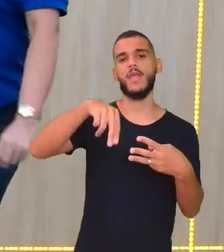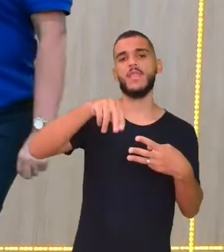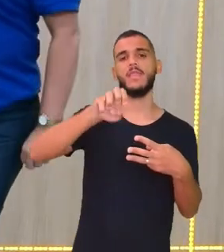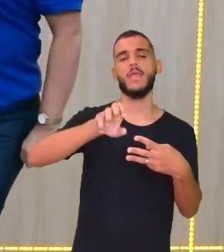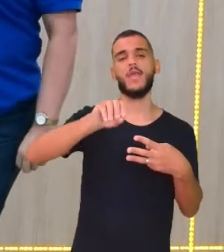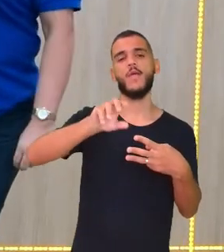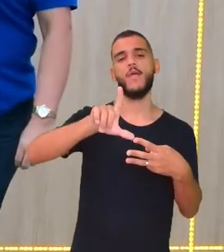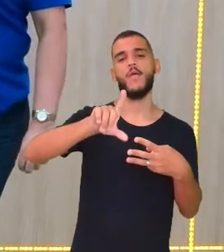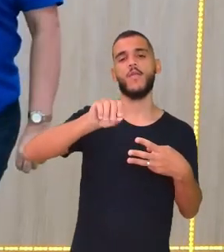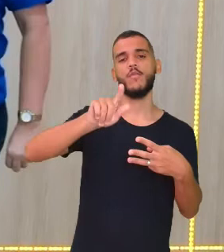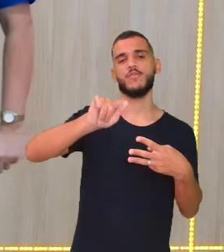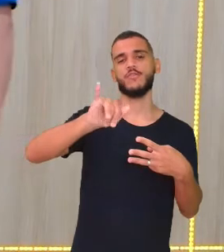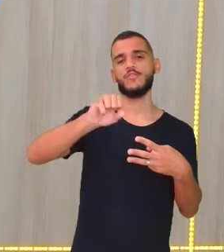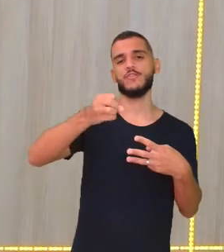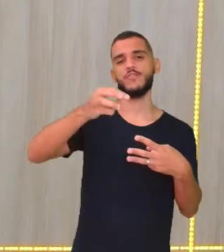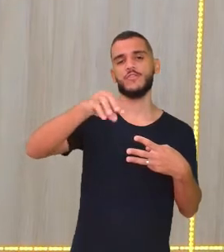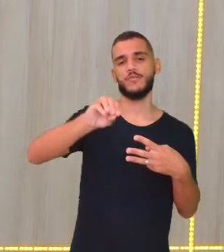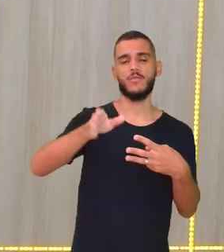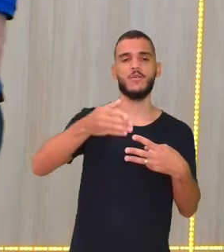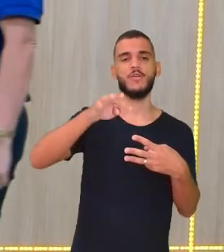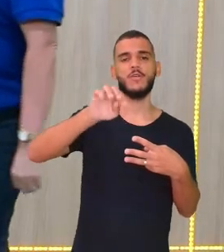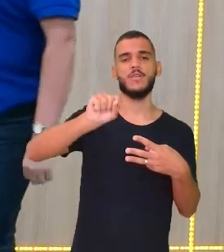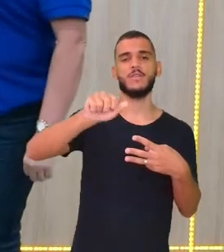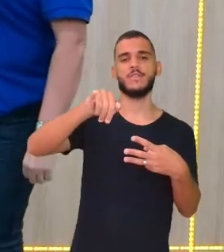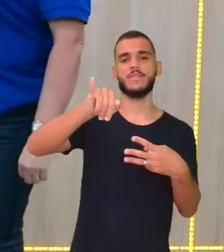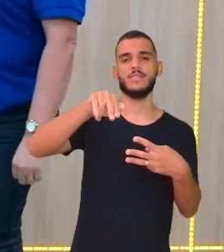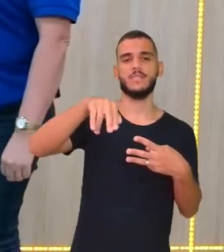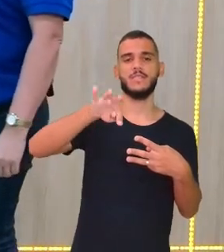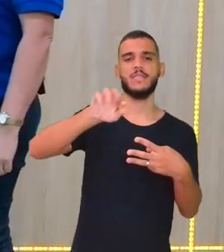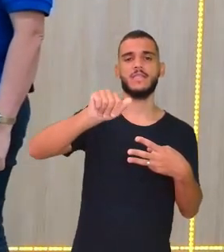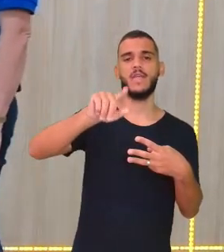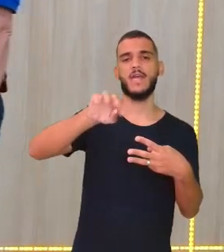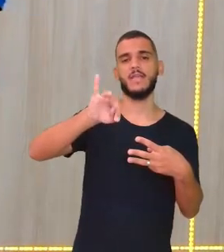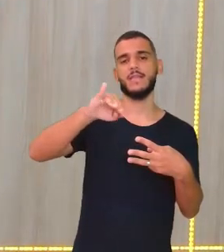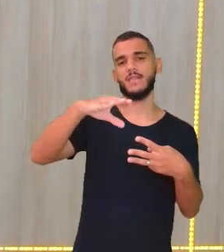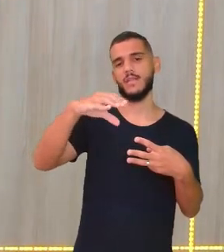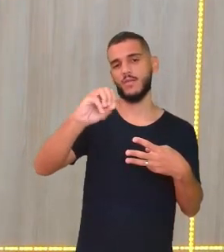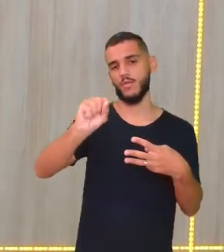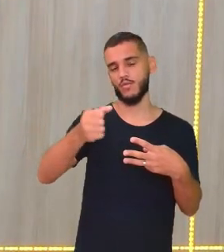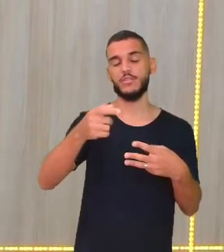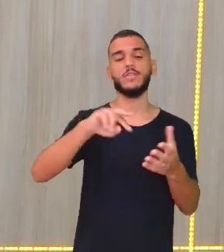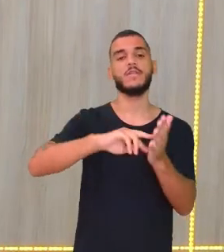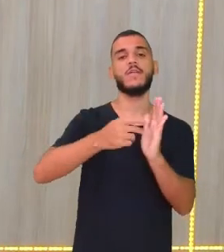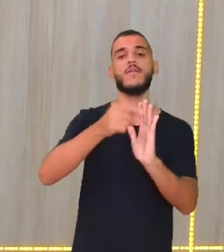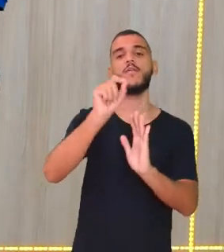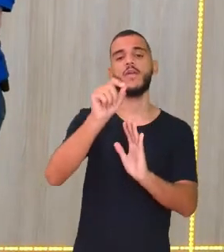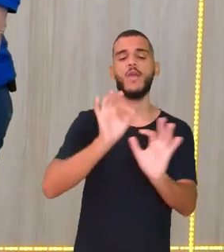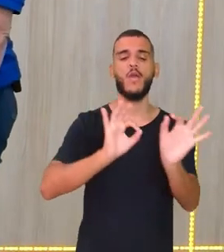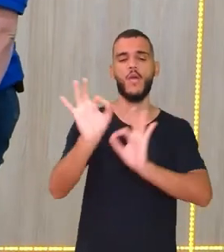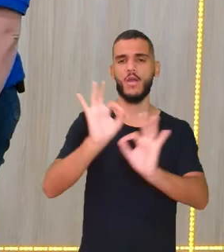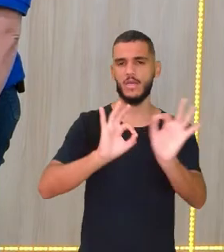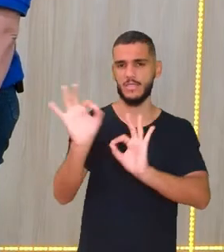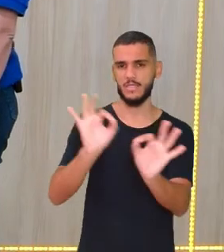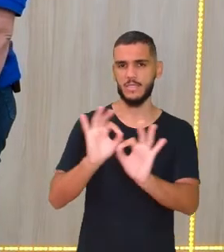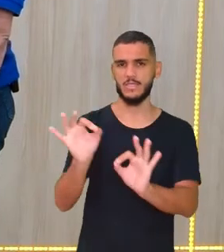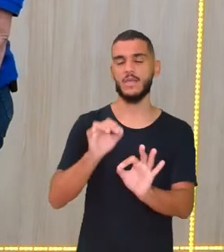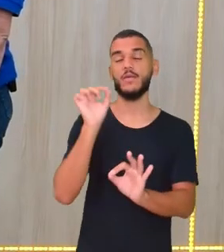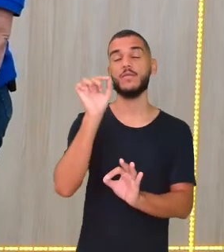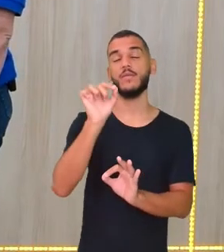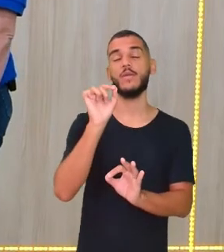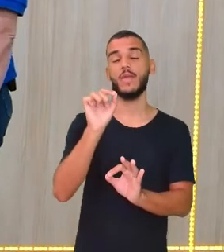neologismo sintático, não é? Que são resultados da organização de um novo vocábulo. Supõe